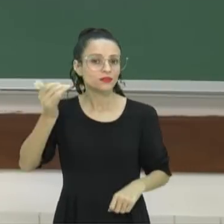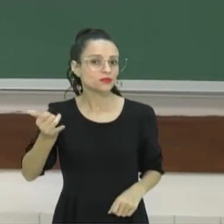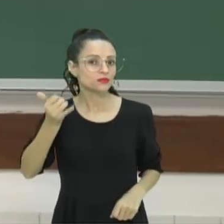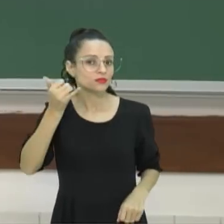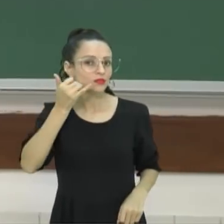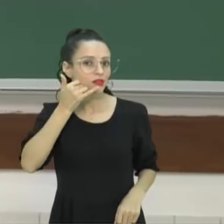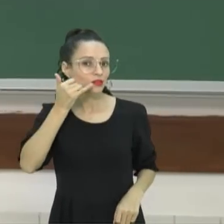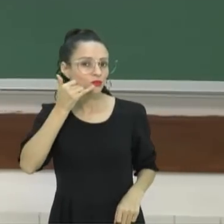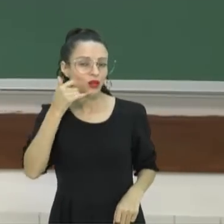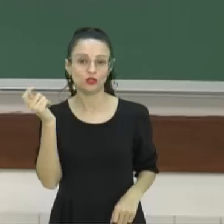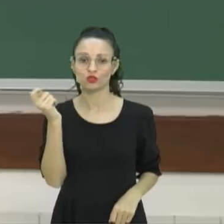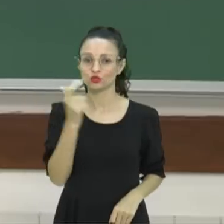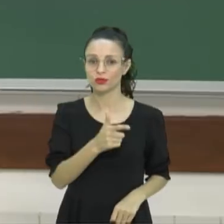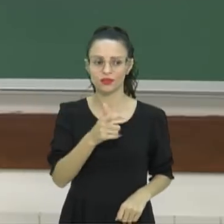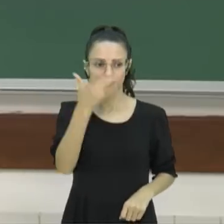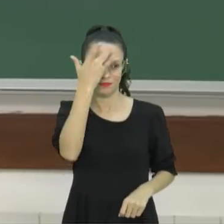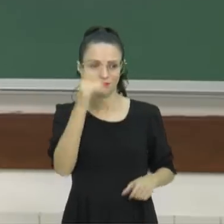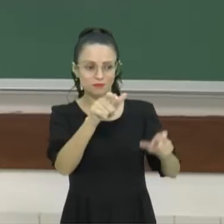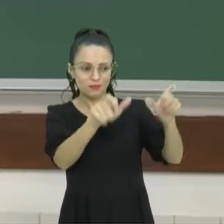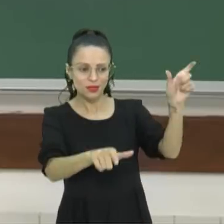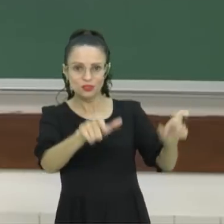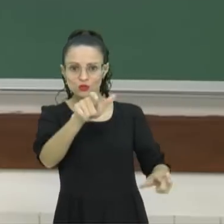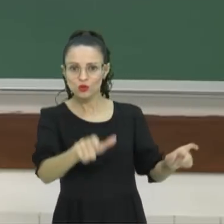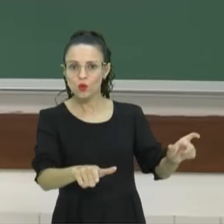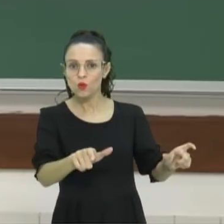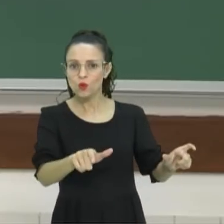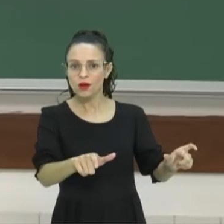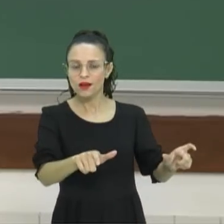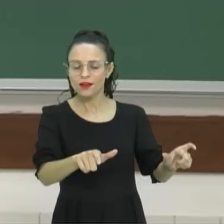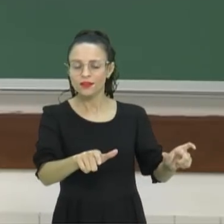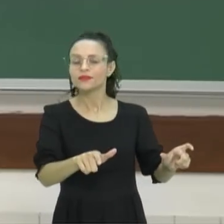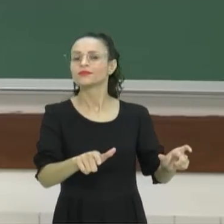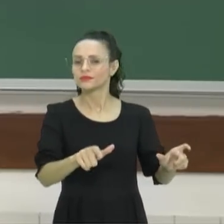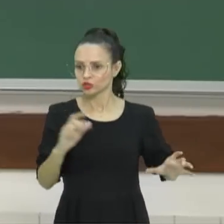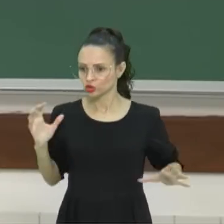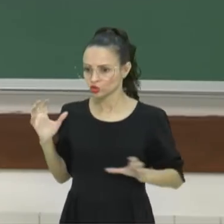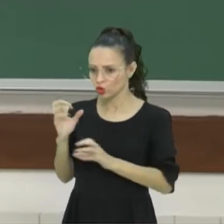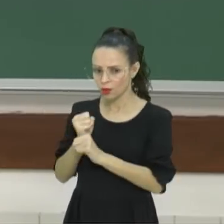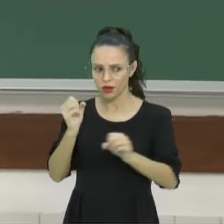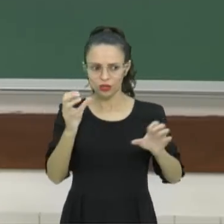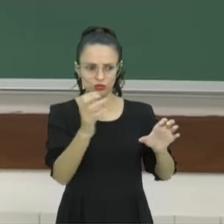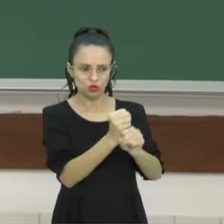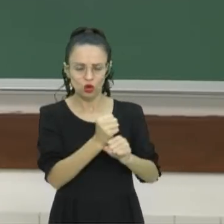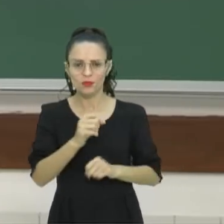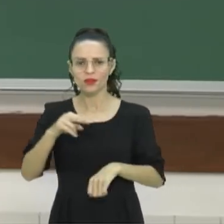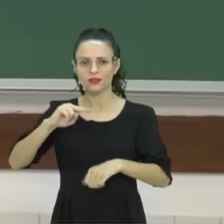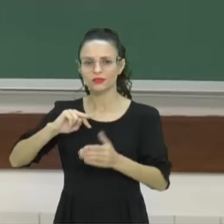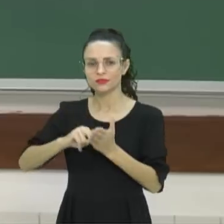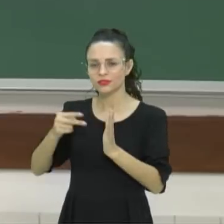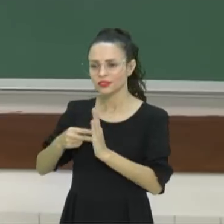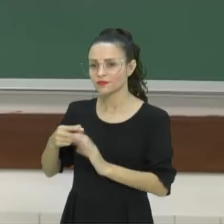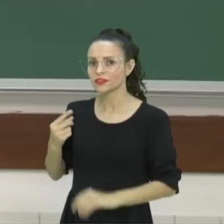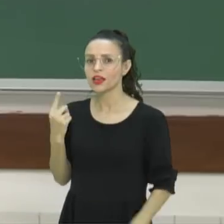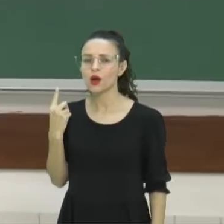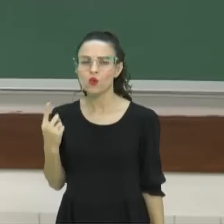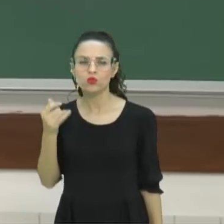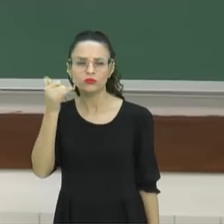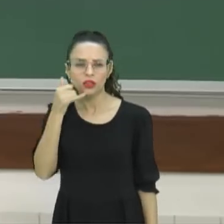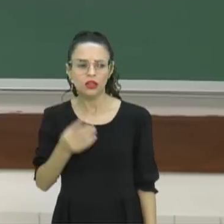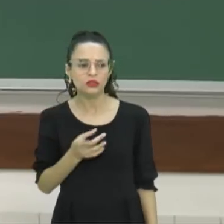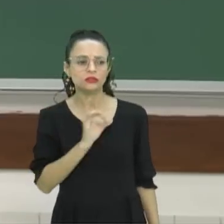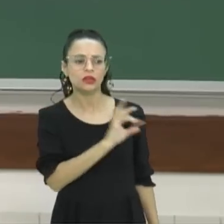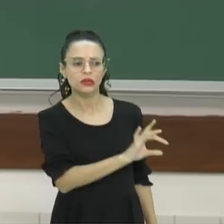do que pessoas, significa que se pudéssemos distribuir um para cada habitante, nós